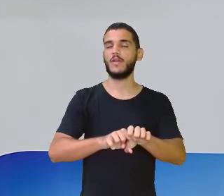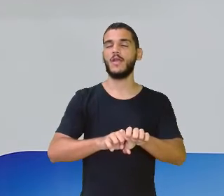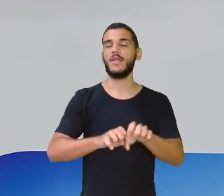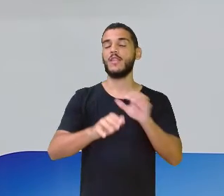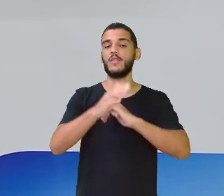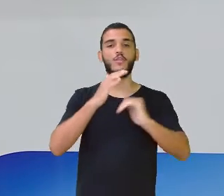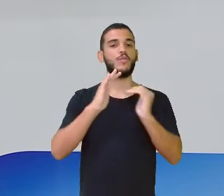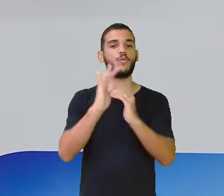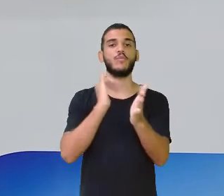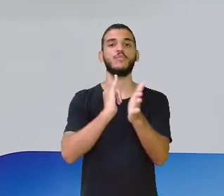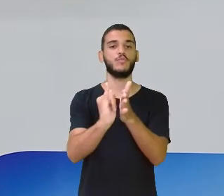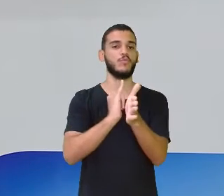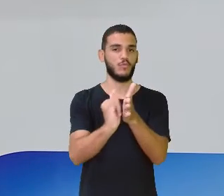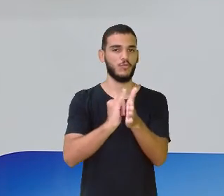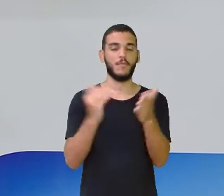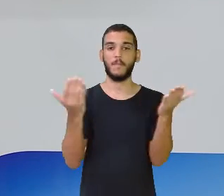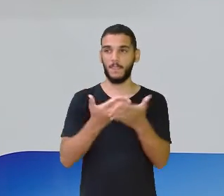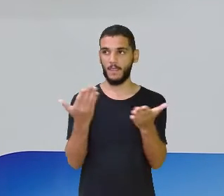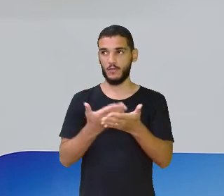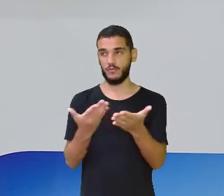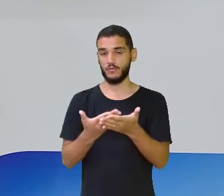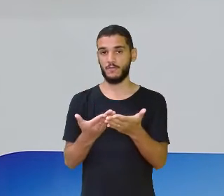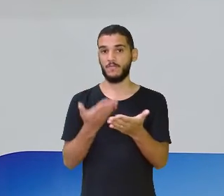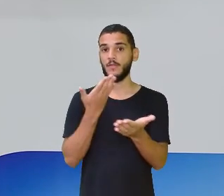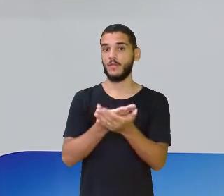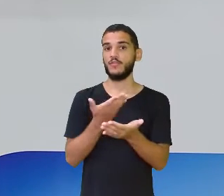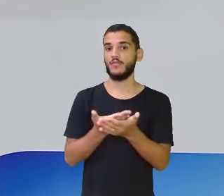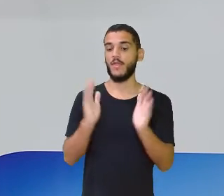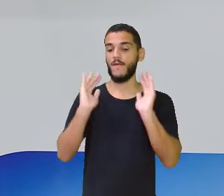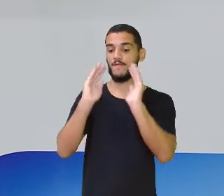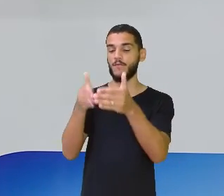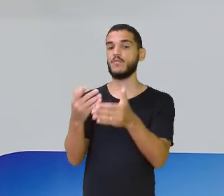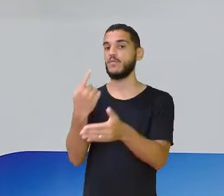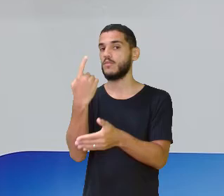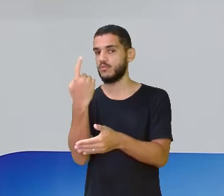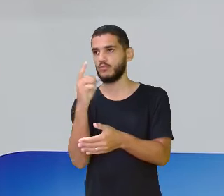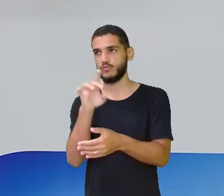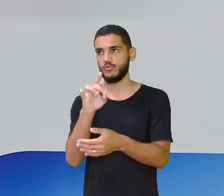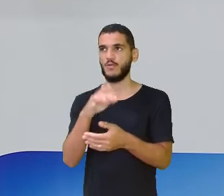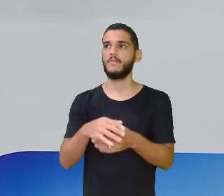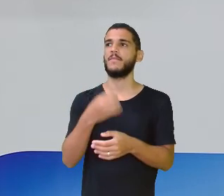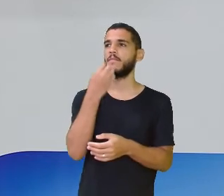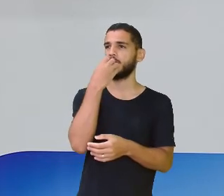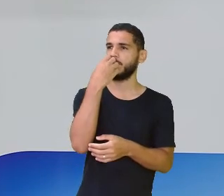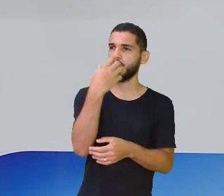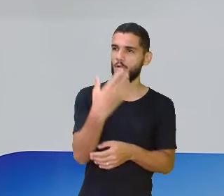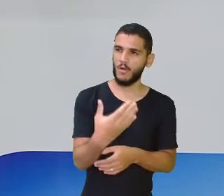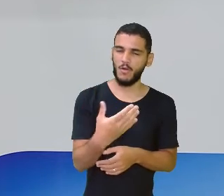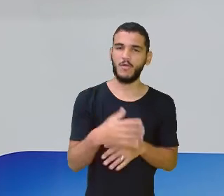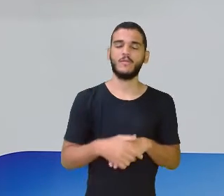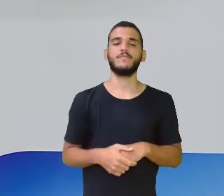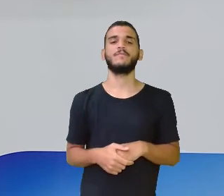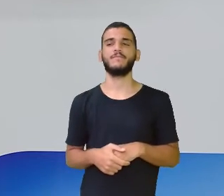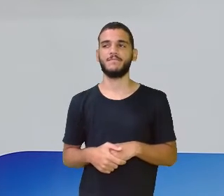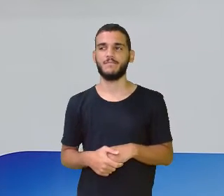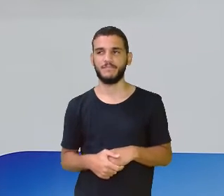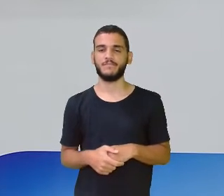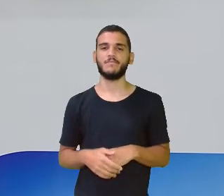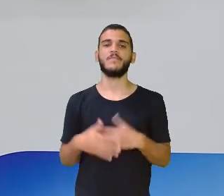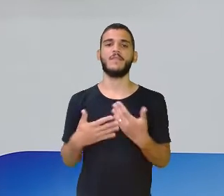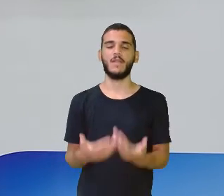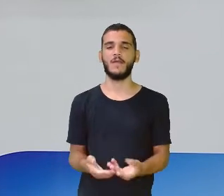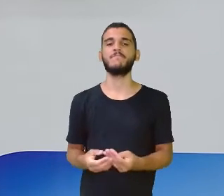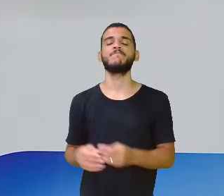Hoje, vamos trabalhar especificamente um conto tradicional. Muito bem, alguém aí já disse assim,